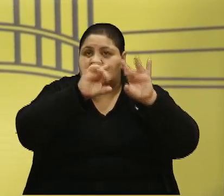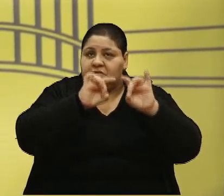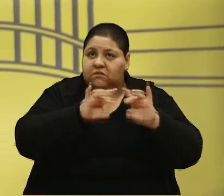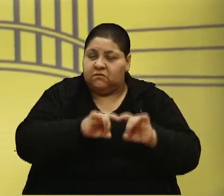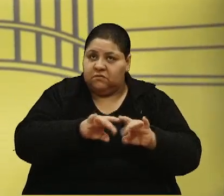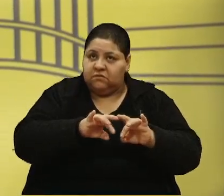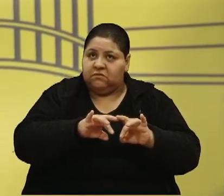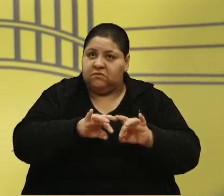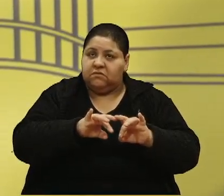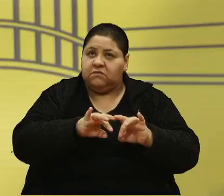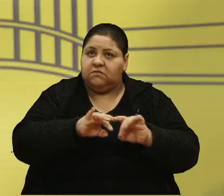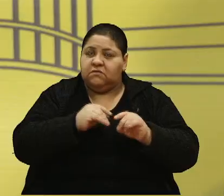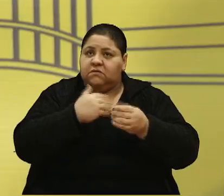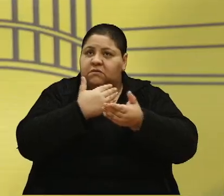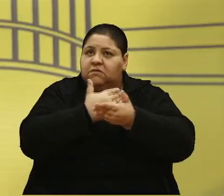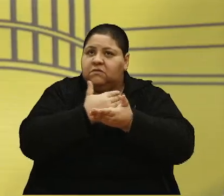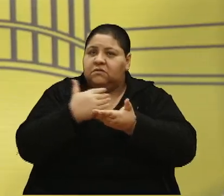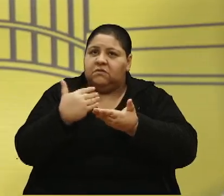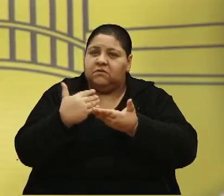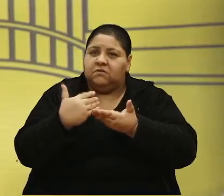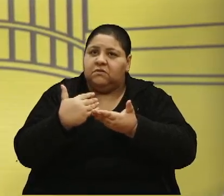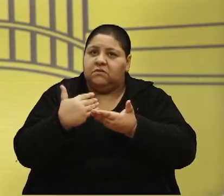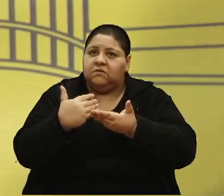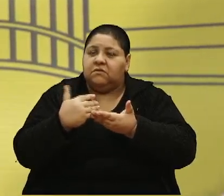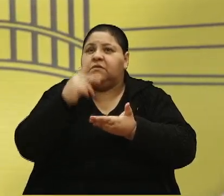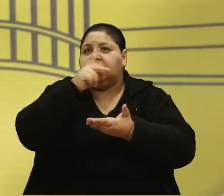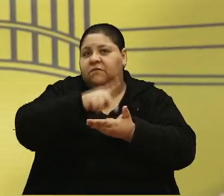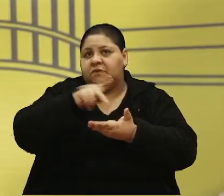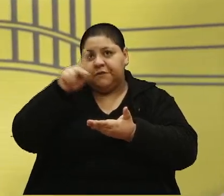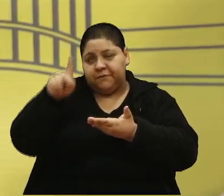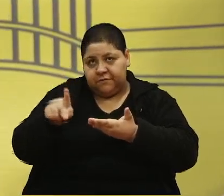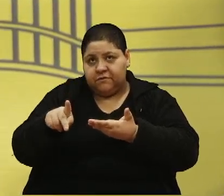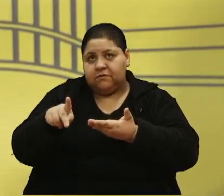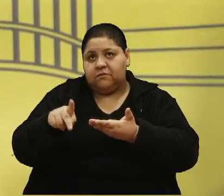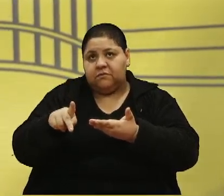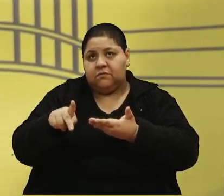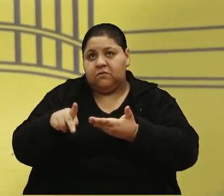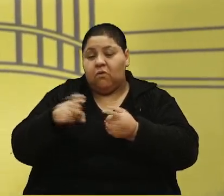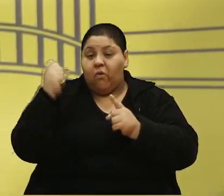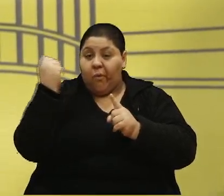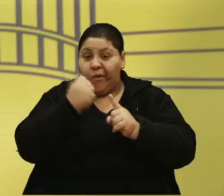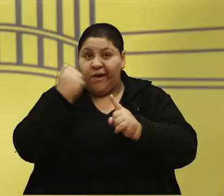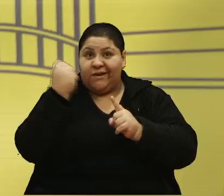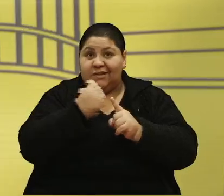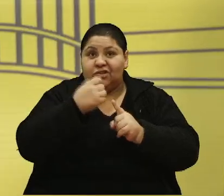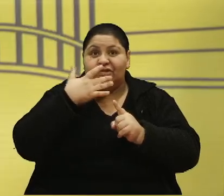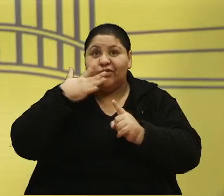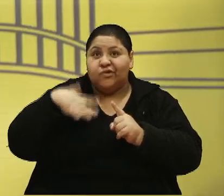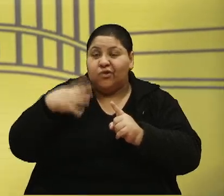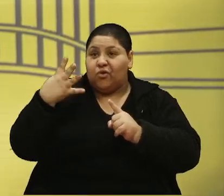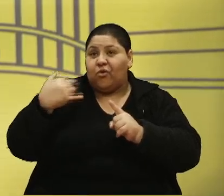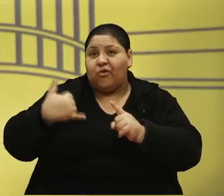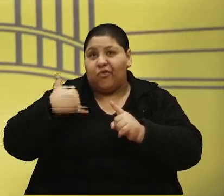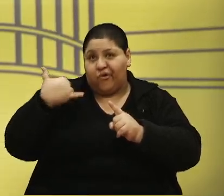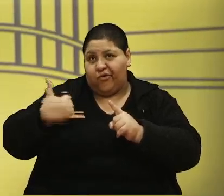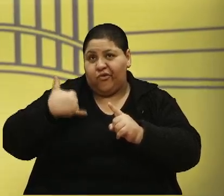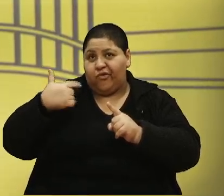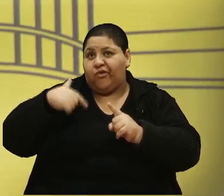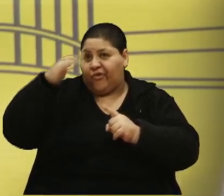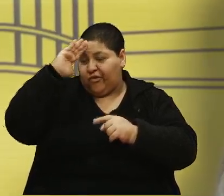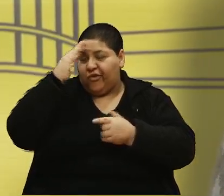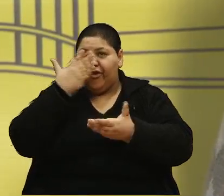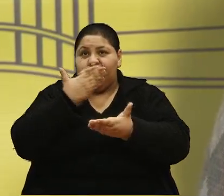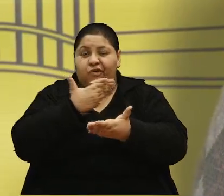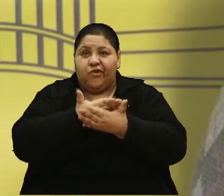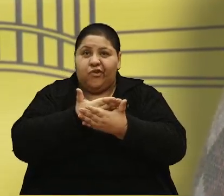partir daquela professora, né, que agrediu uma criança de 4 anos, que eu até acredito